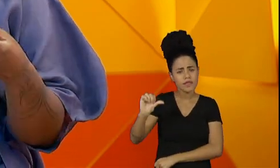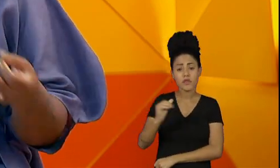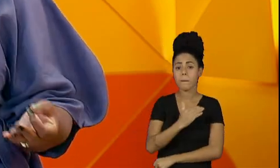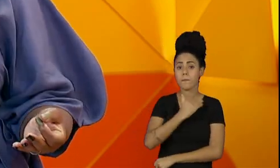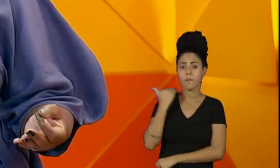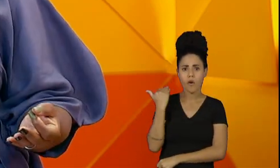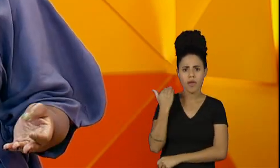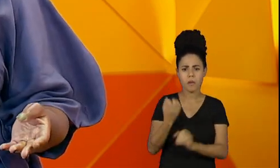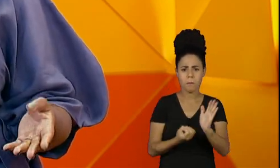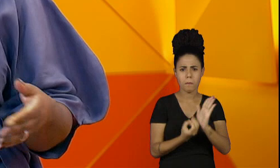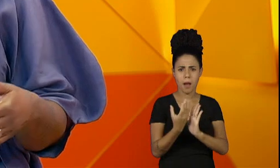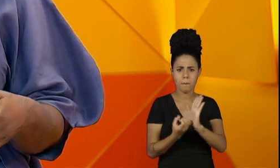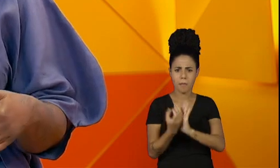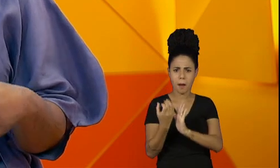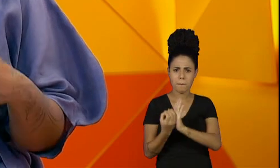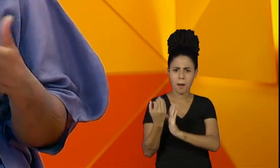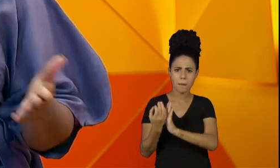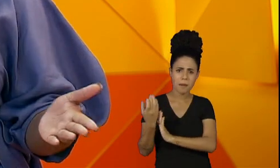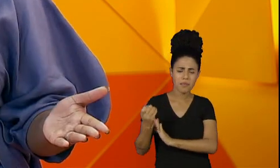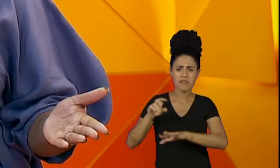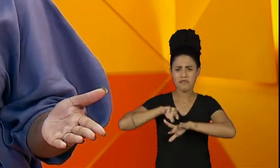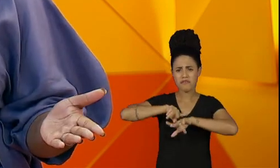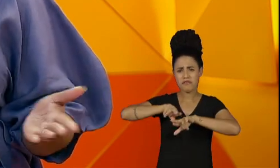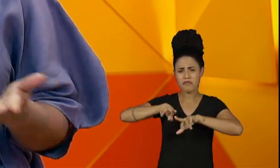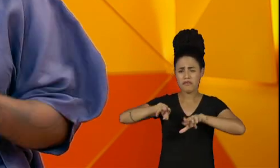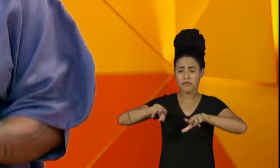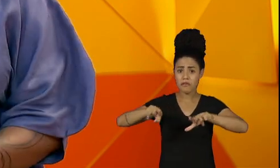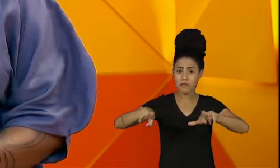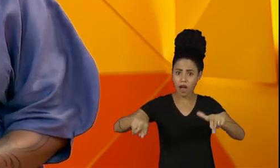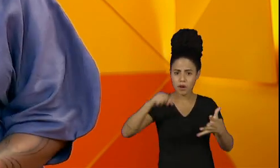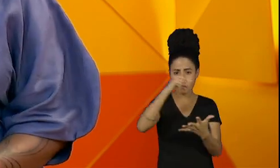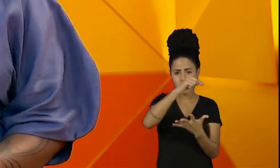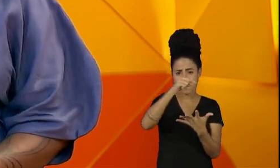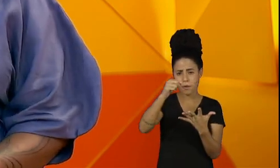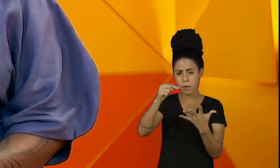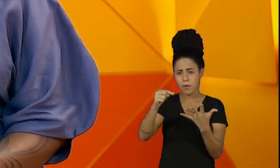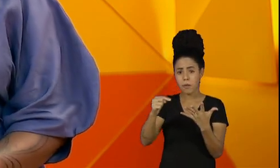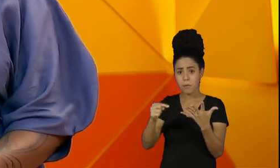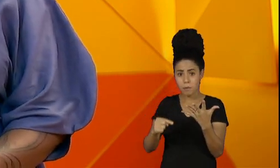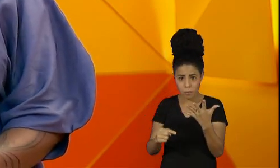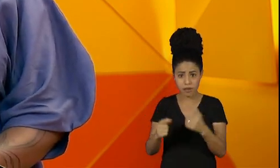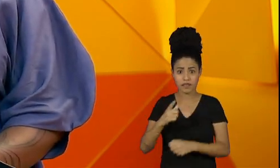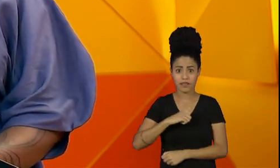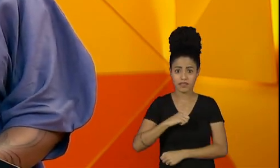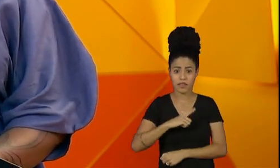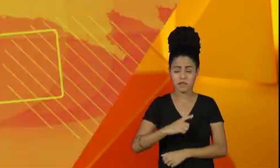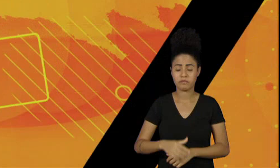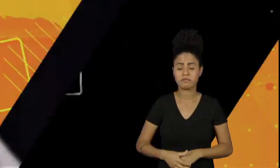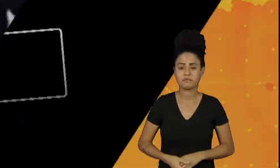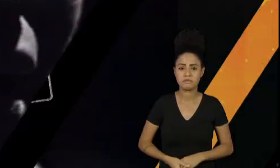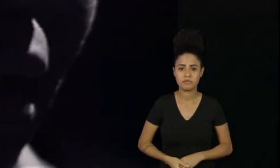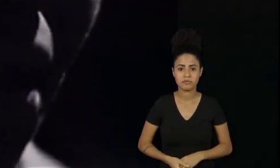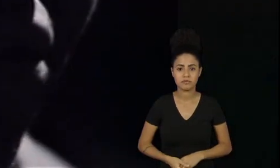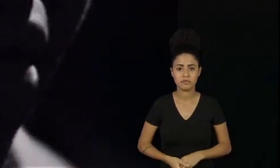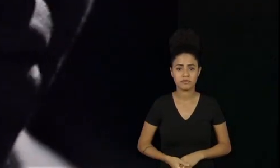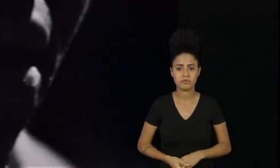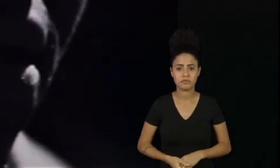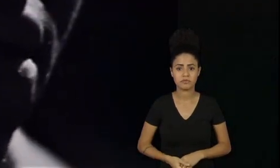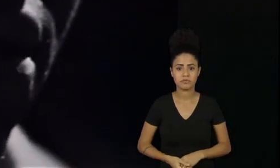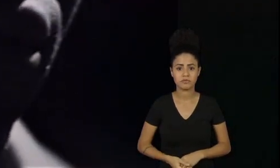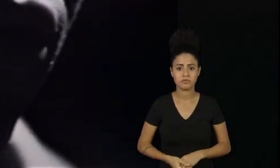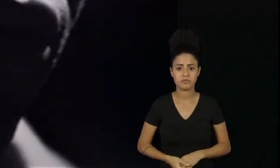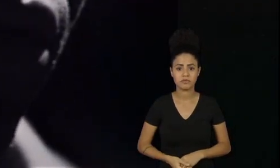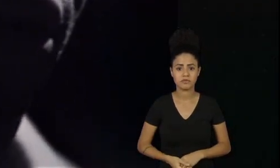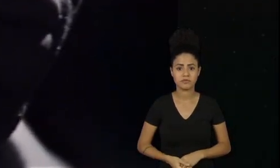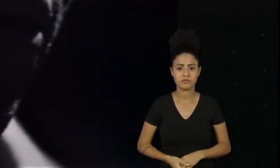lançou clássicos como o shot Pisa na Fulô e a canção de protesto Carcará. A ema